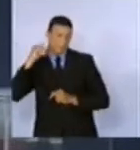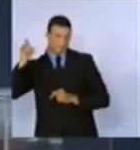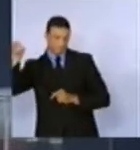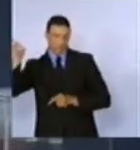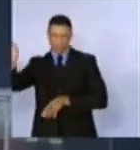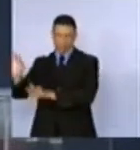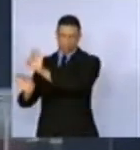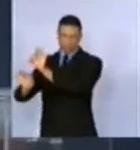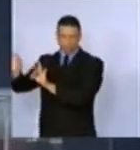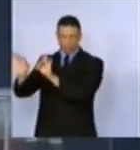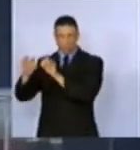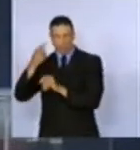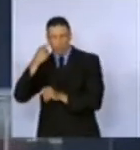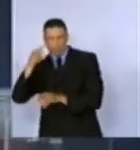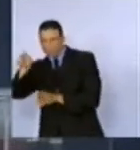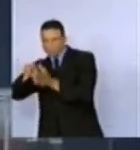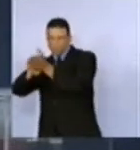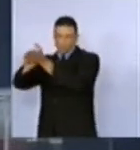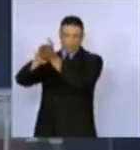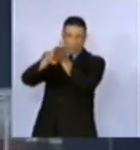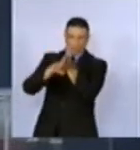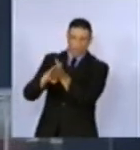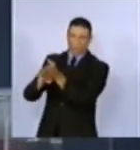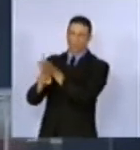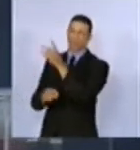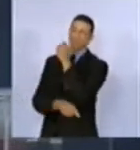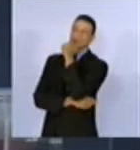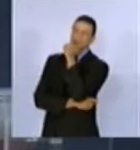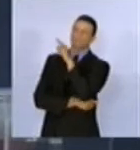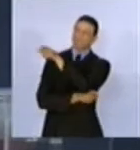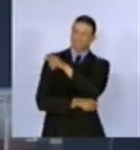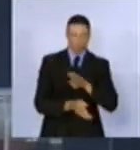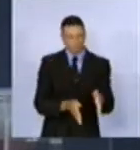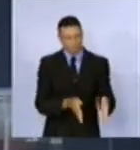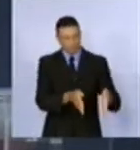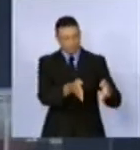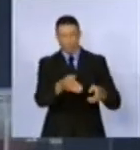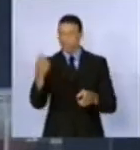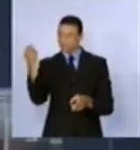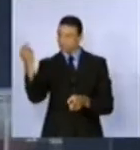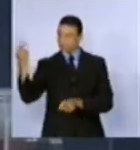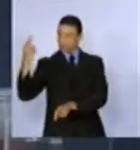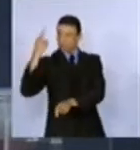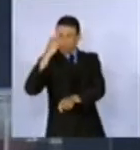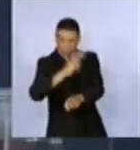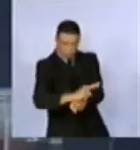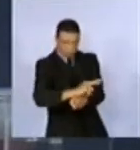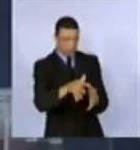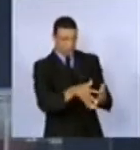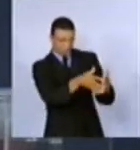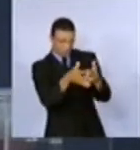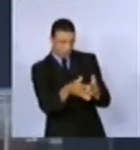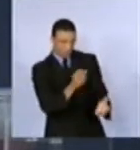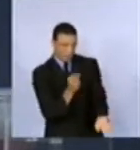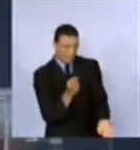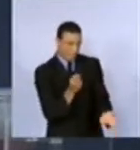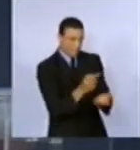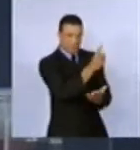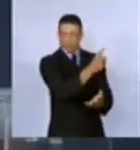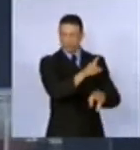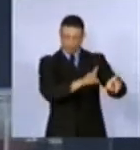a gente já vem observando o uso o maior por linhas de financiamento para compra de equipamentos agrícolas